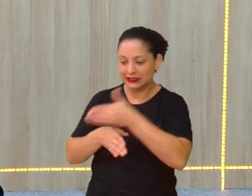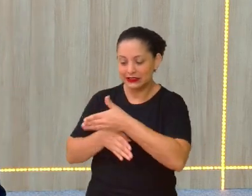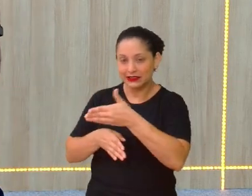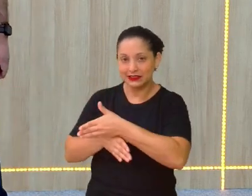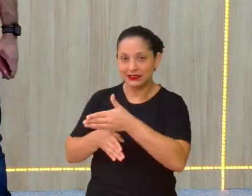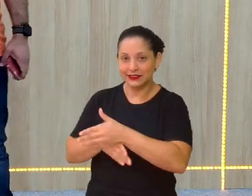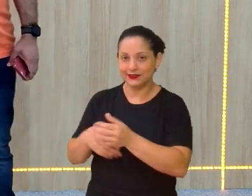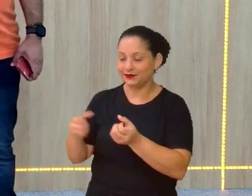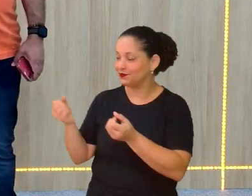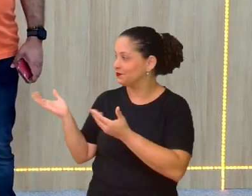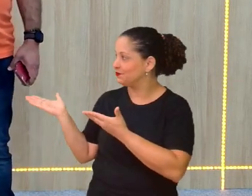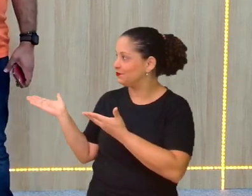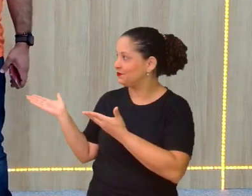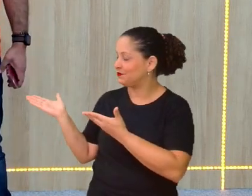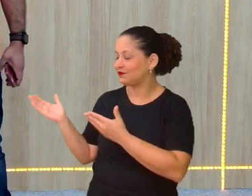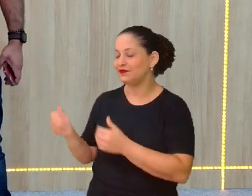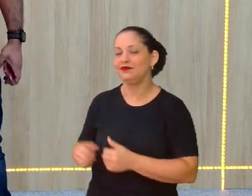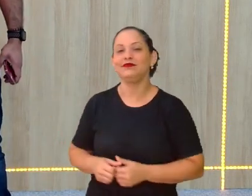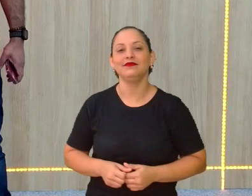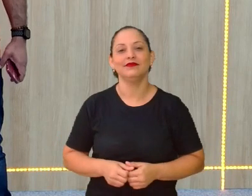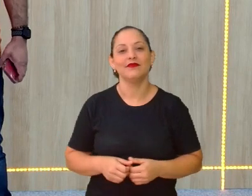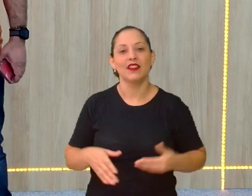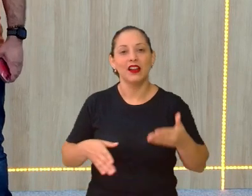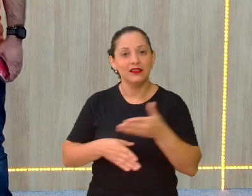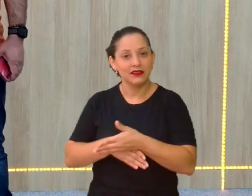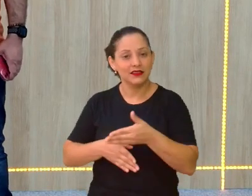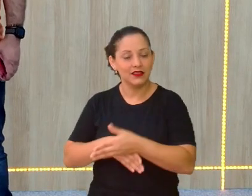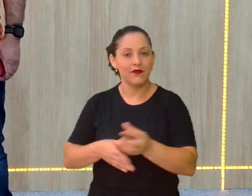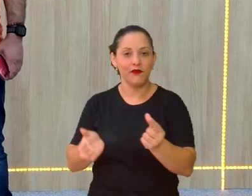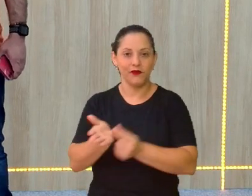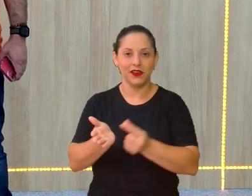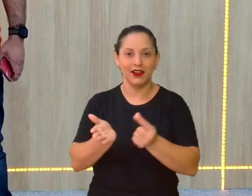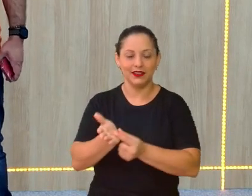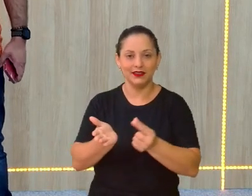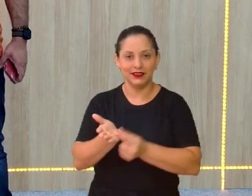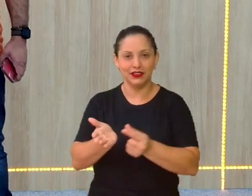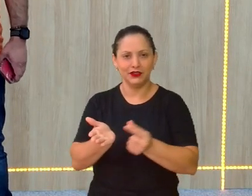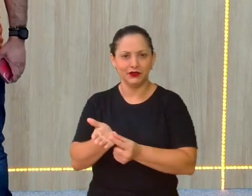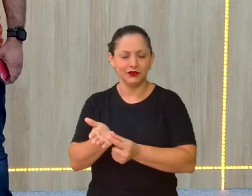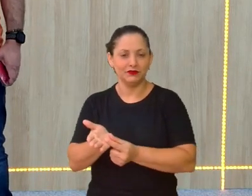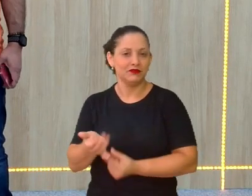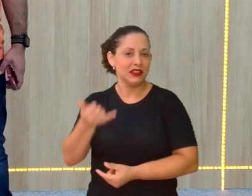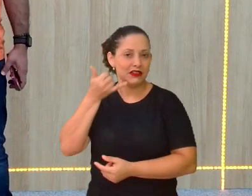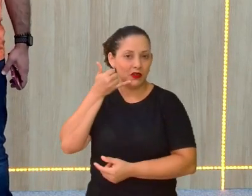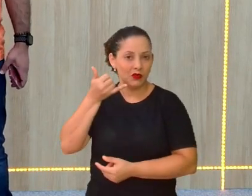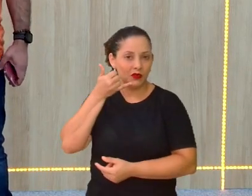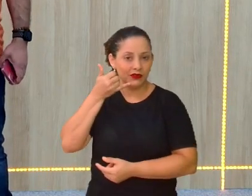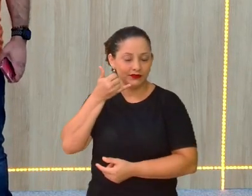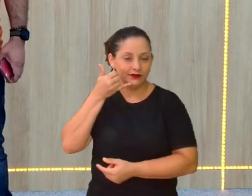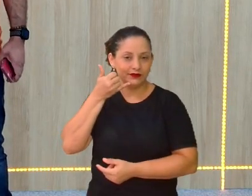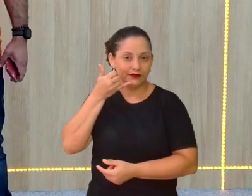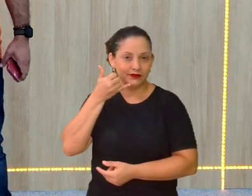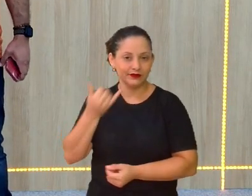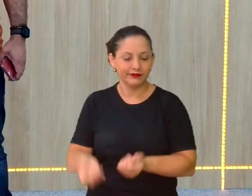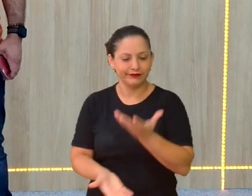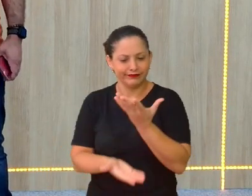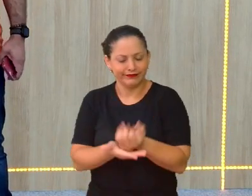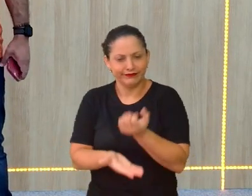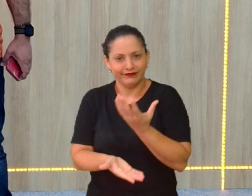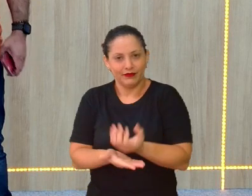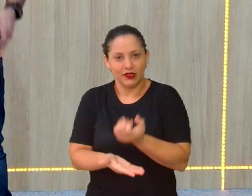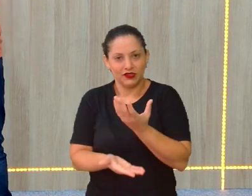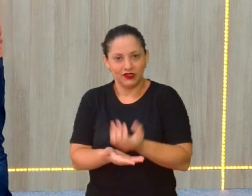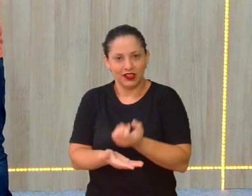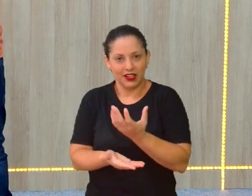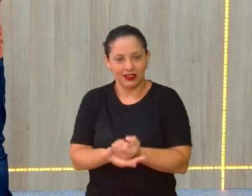aí o celular para a sua loja de aplicativo específica, Android e iOS, faz o download, baixa e